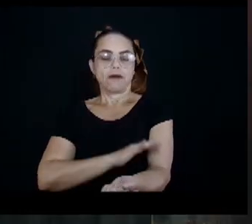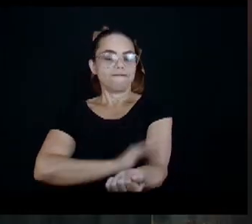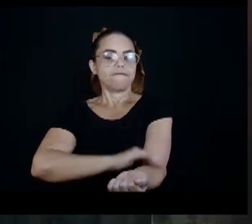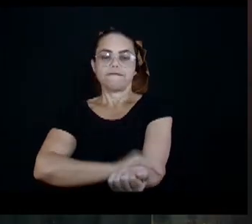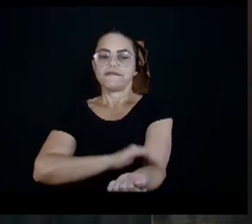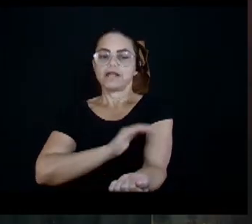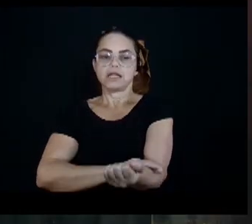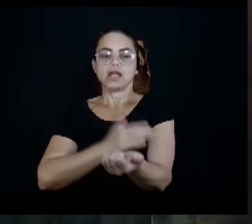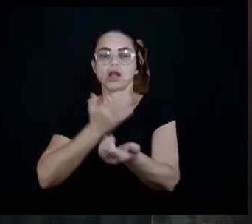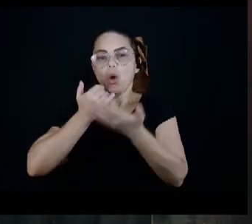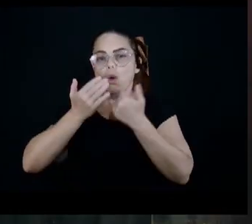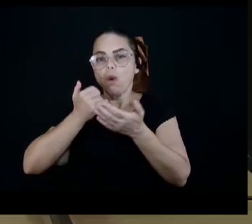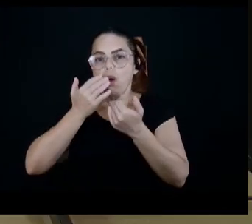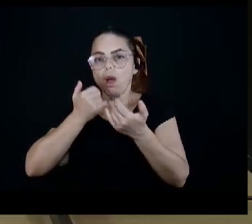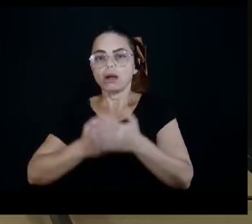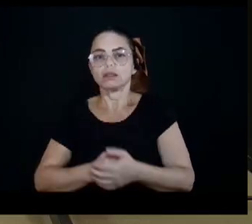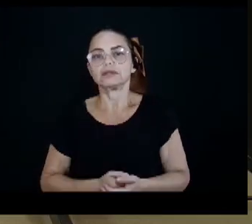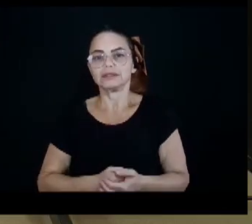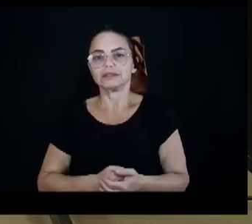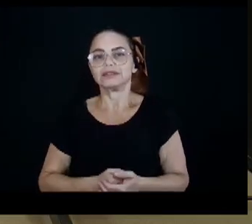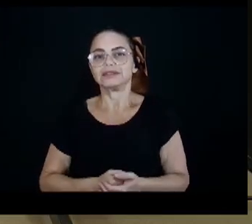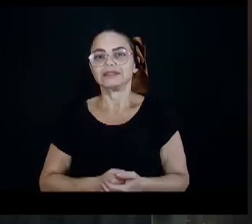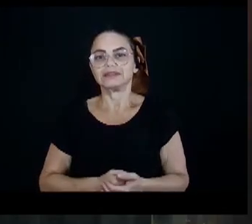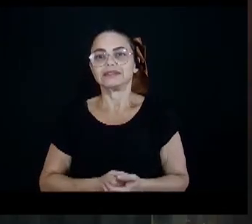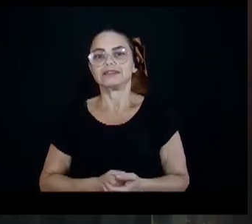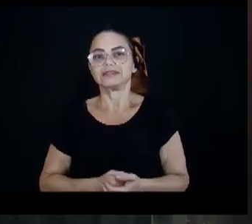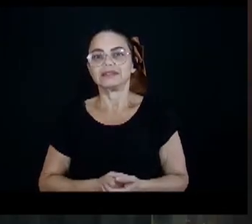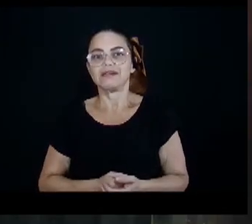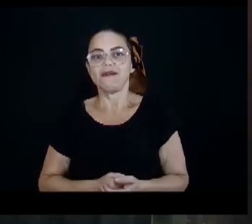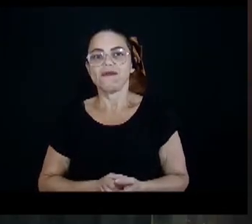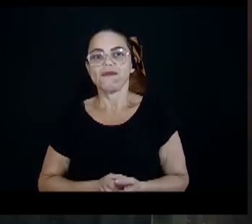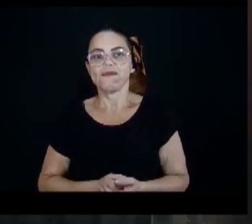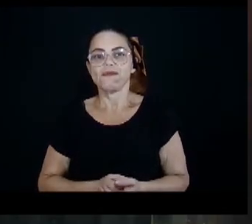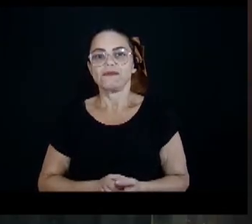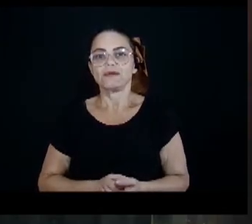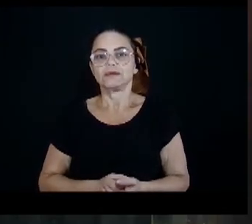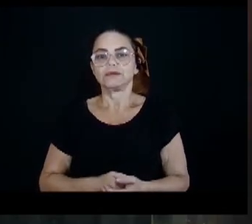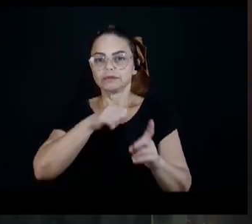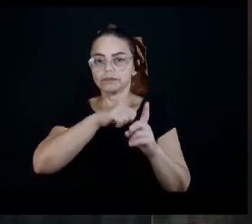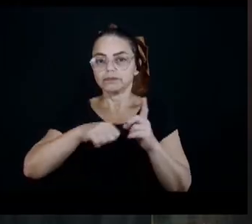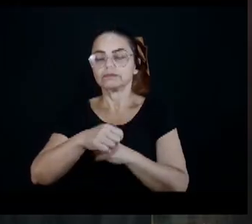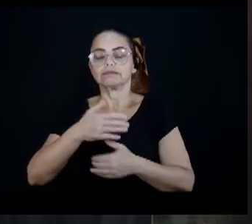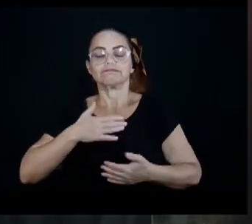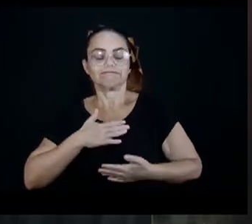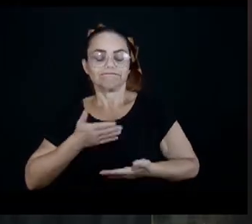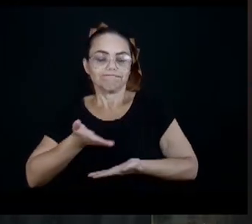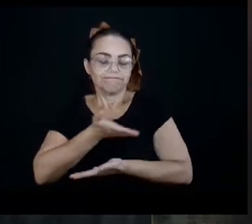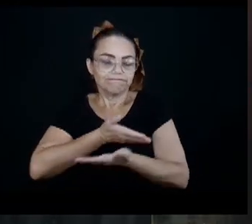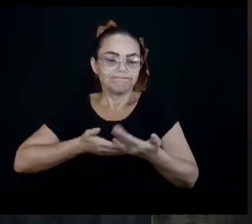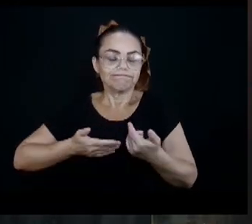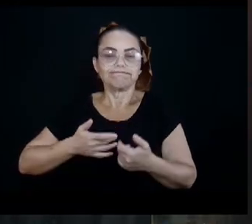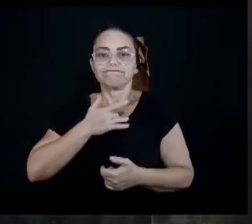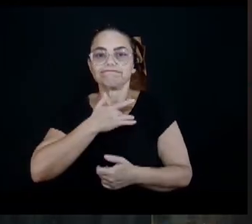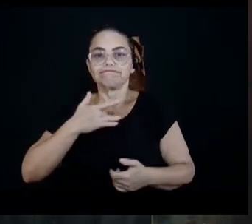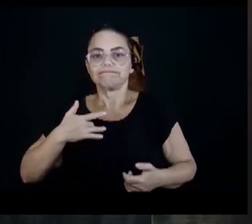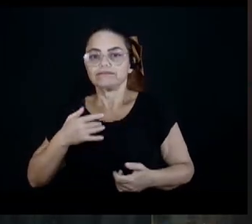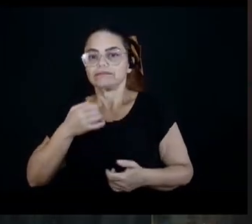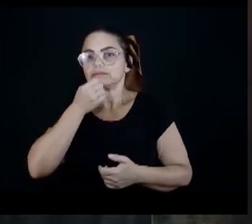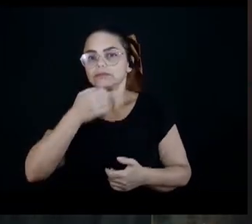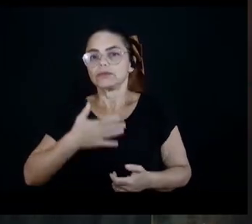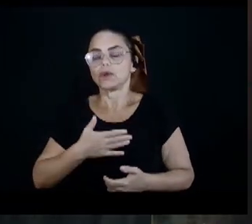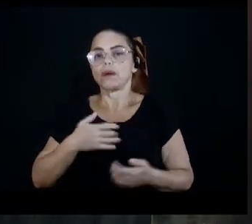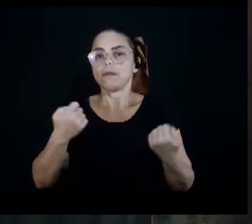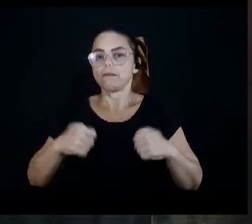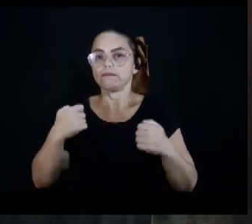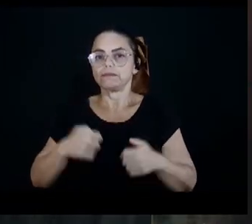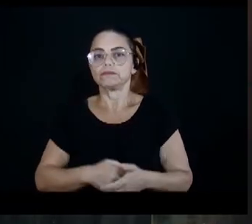próxima pauta? Isso, fica para a próxima. Mas o social é gostoso, né? É saudável para o ser humano, ele gosta, ele precisa. E aí a